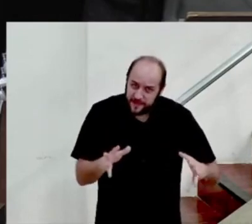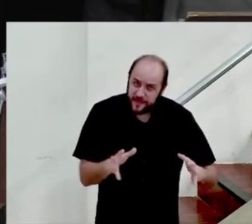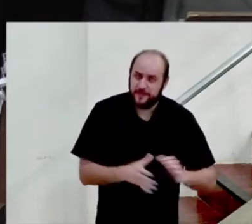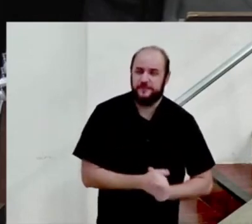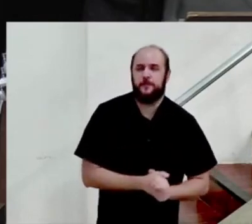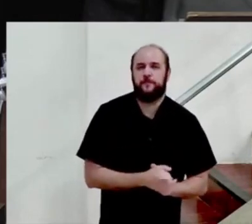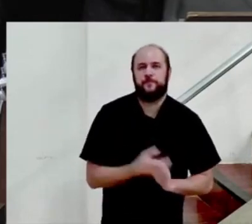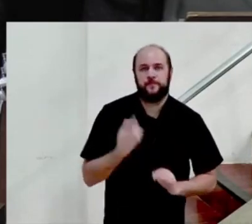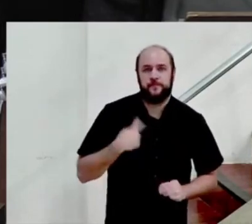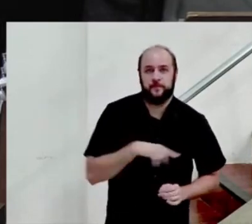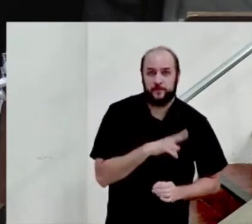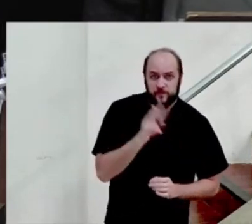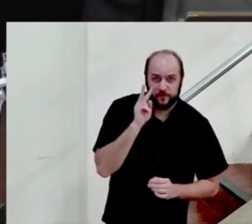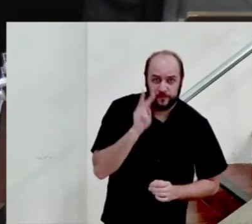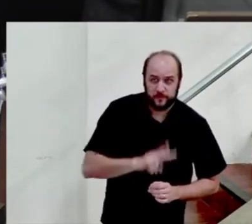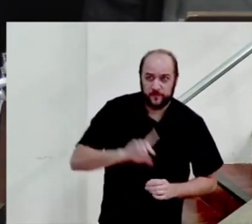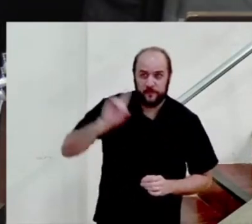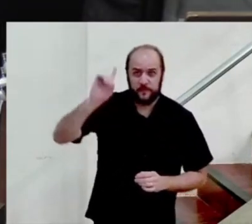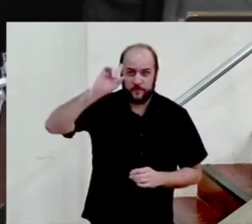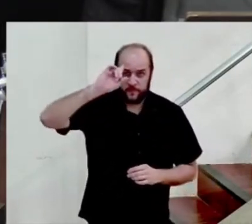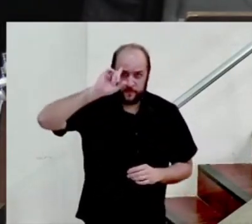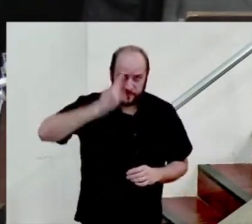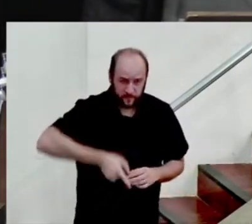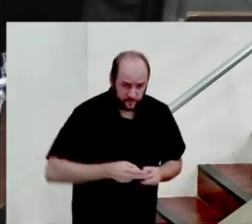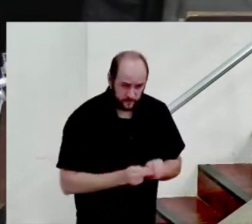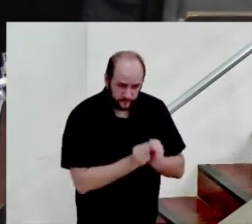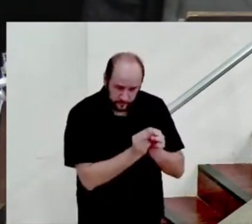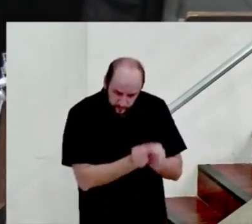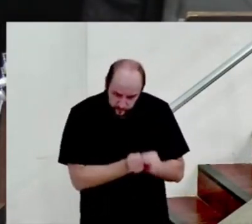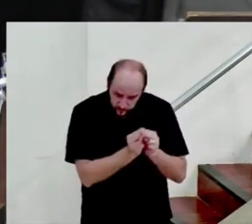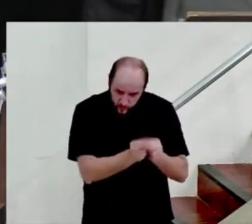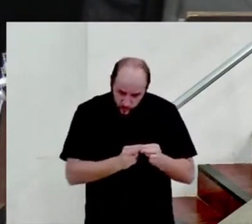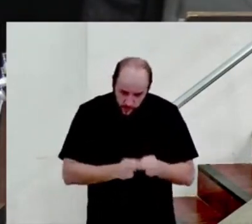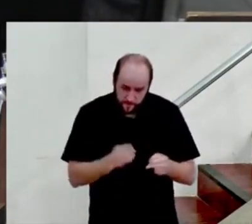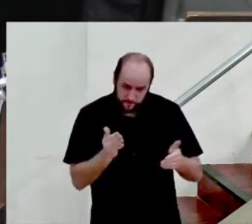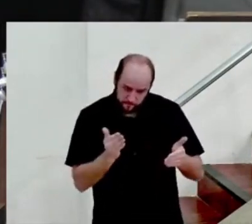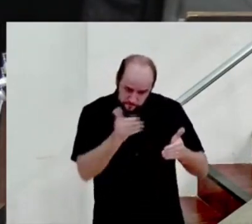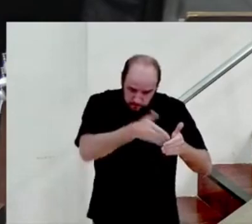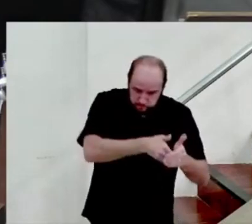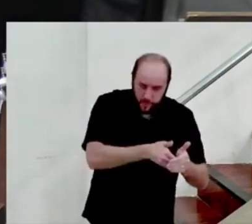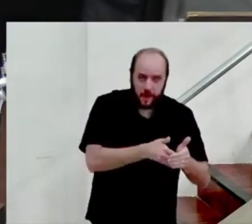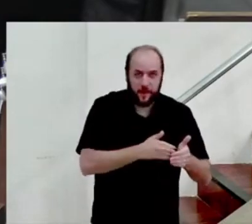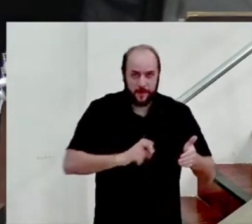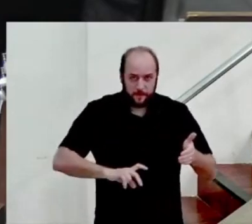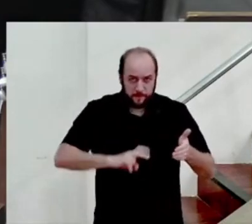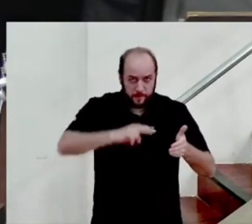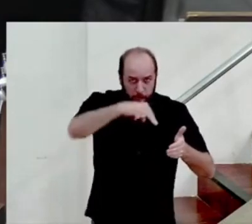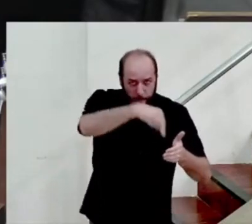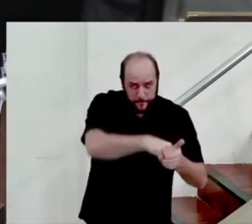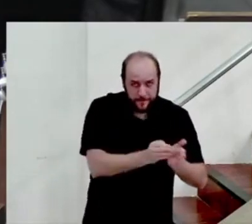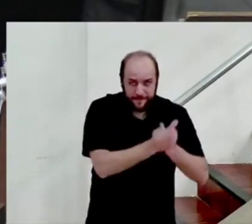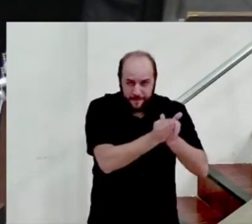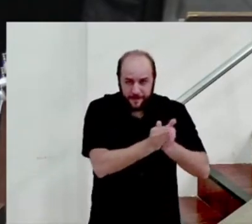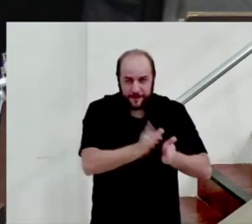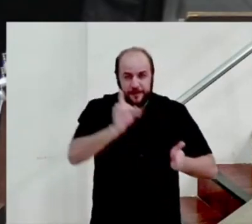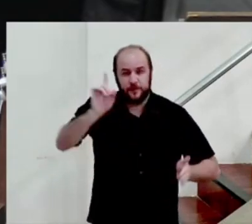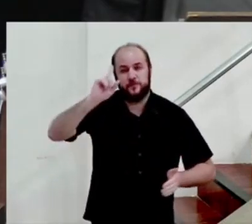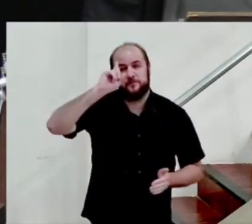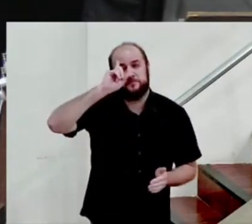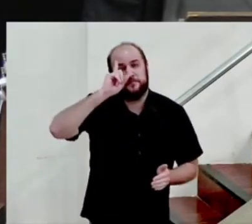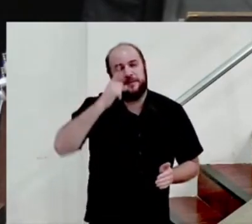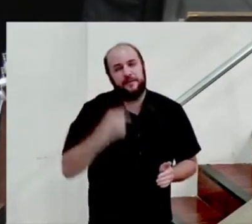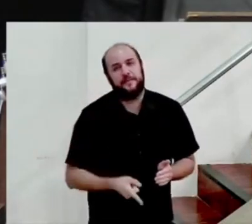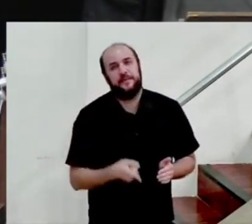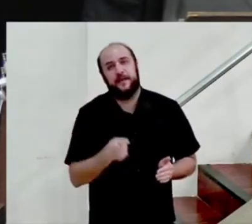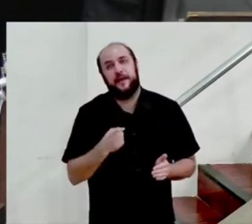nós enxergamos então Deus ordenando para Noé fazer este movimento em direção à arca, nós estamos vendo Deus ordenando para